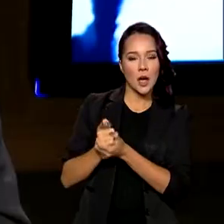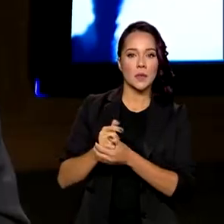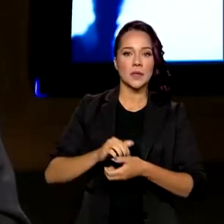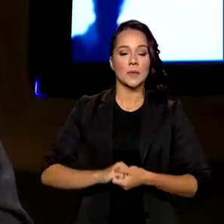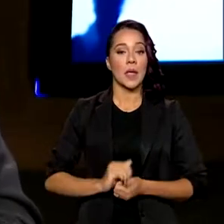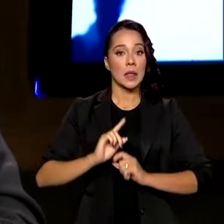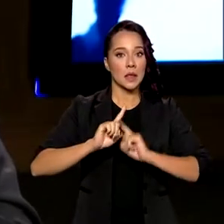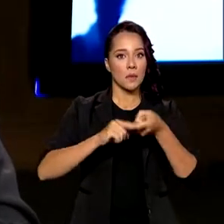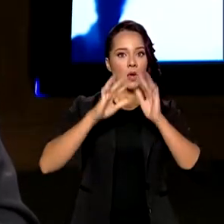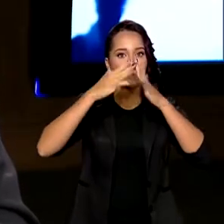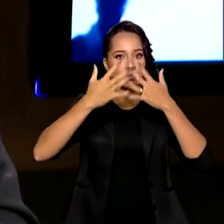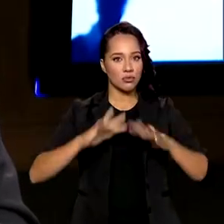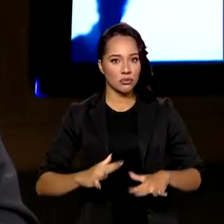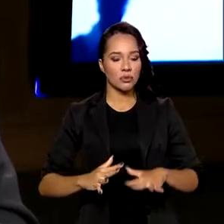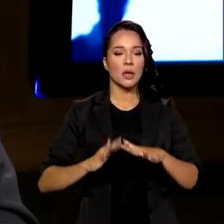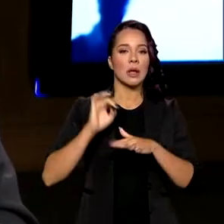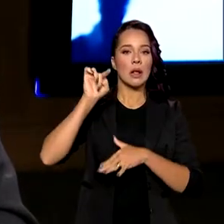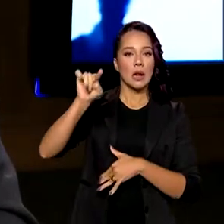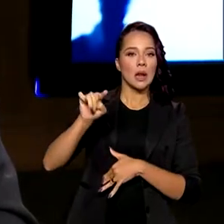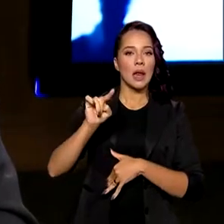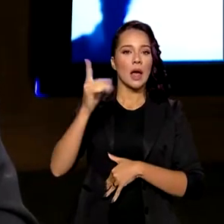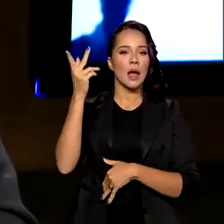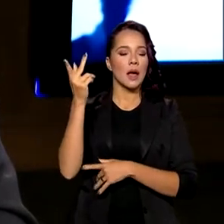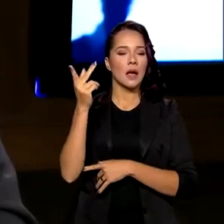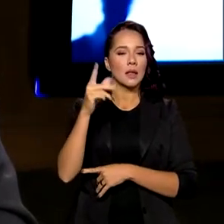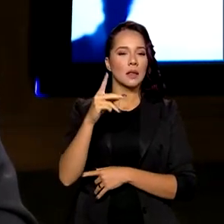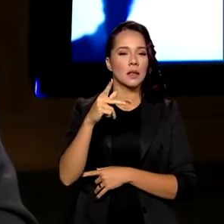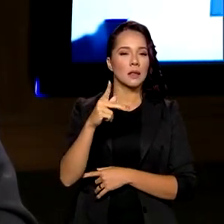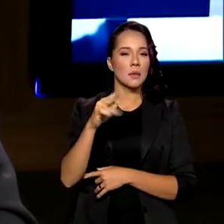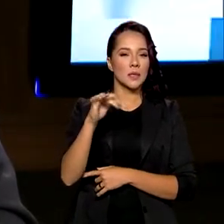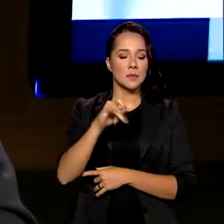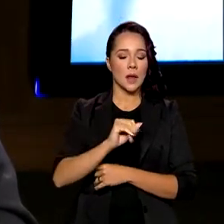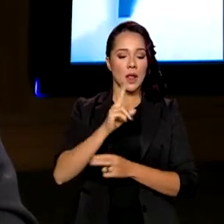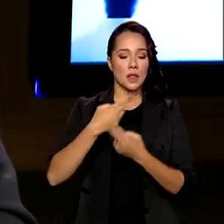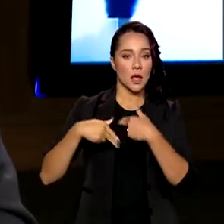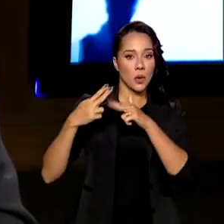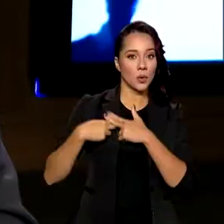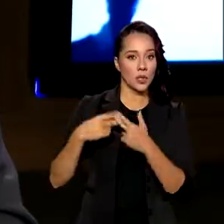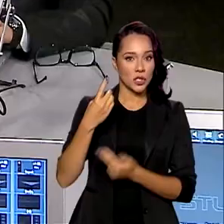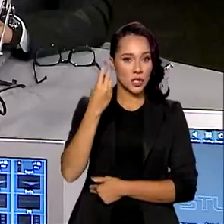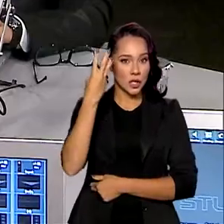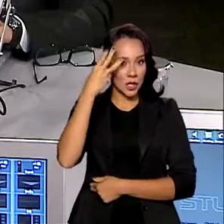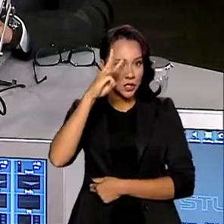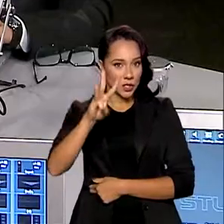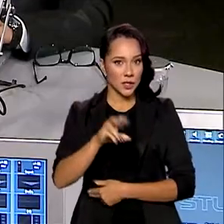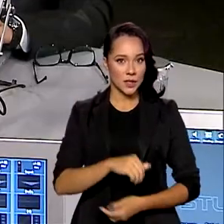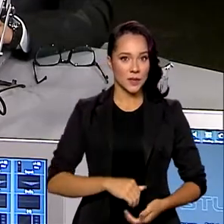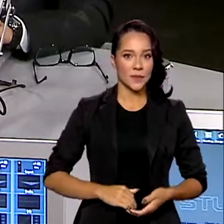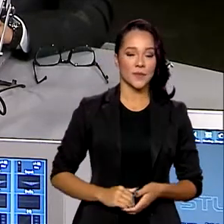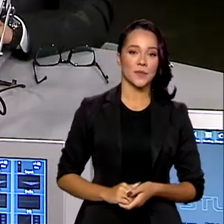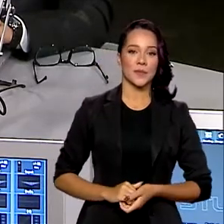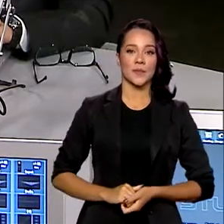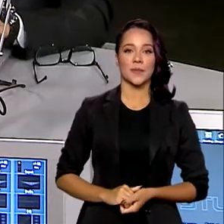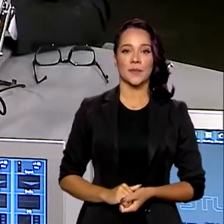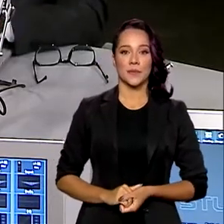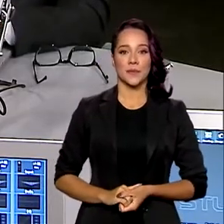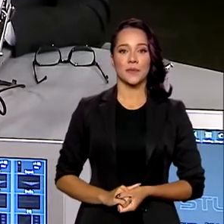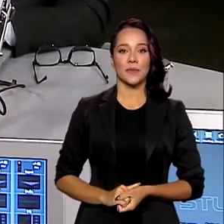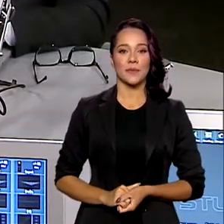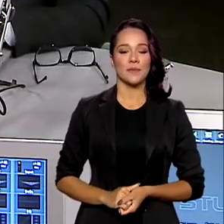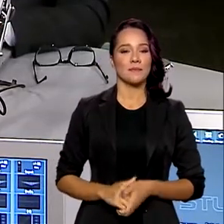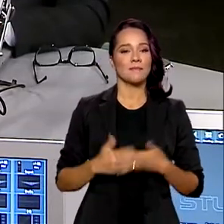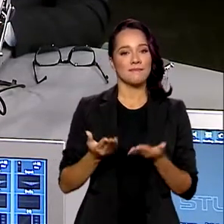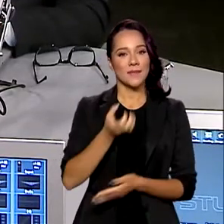após desabamento de Galpão em Itapecerica da Serra cidade decreta luto de três dias em é